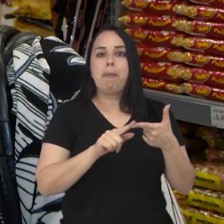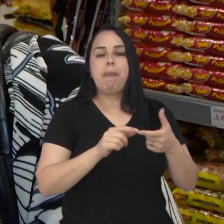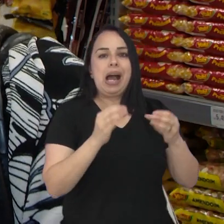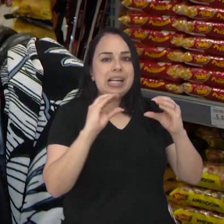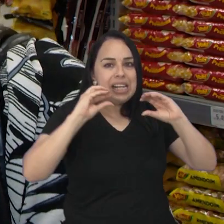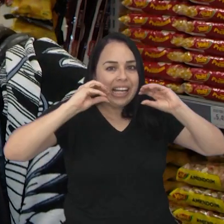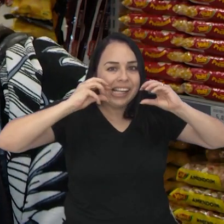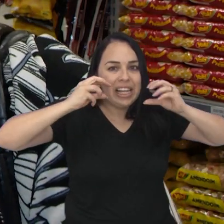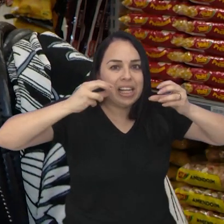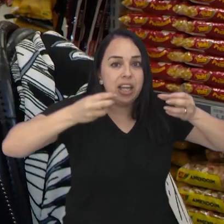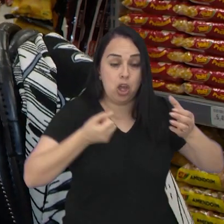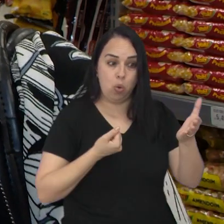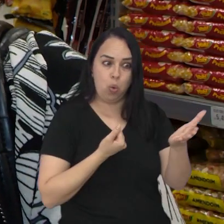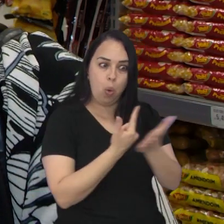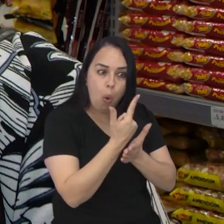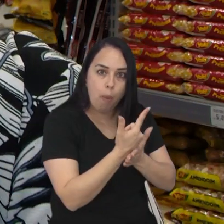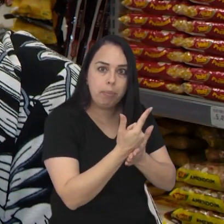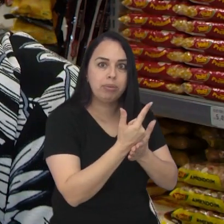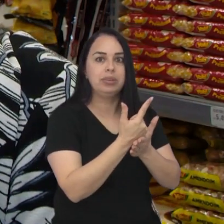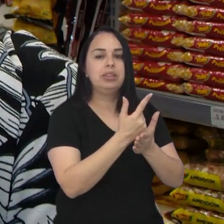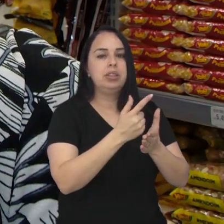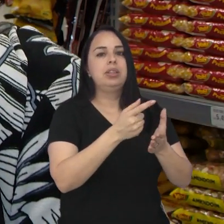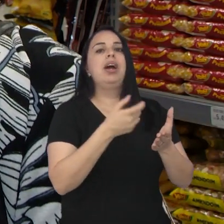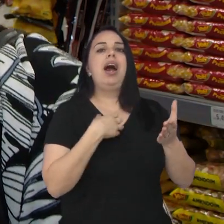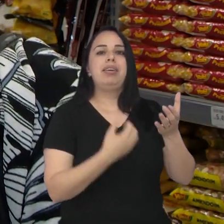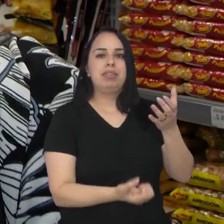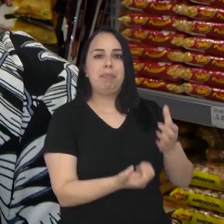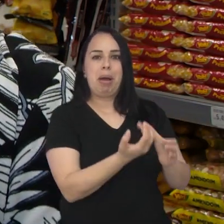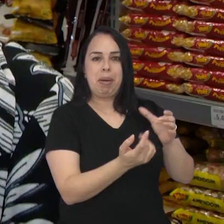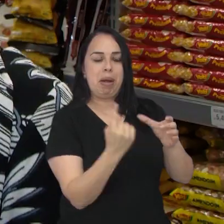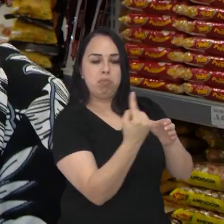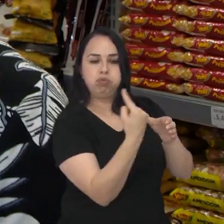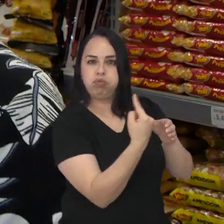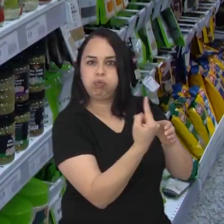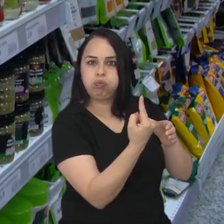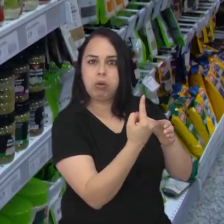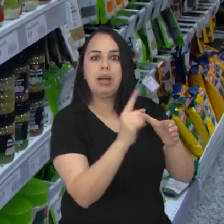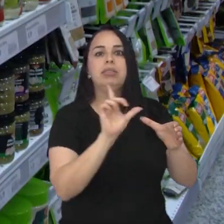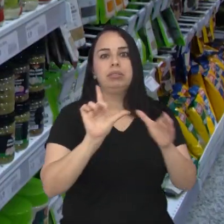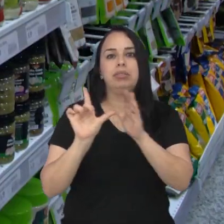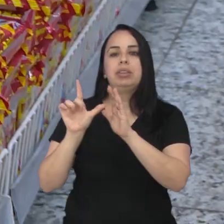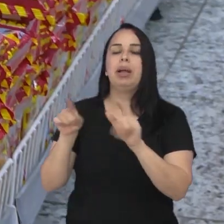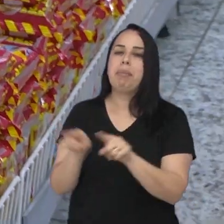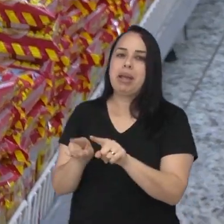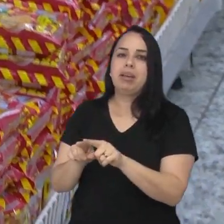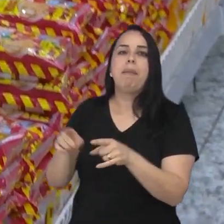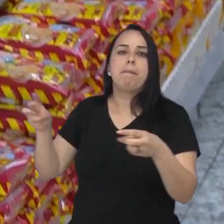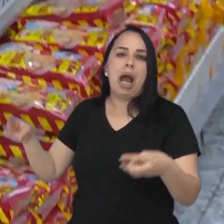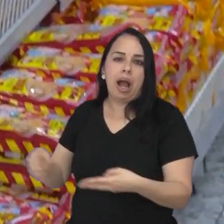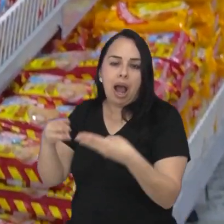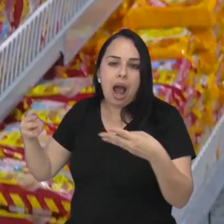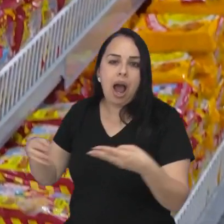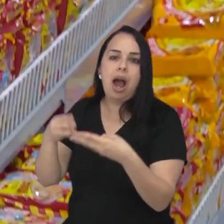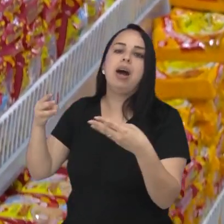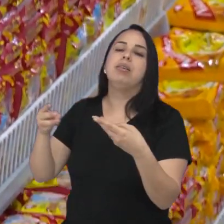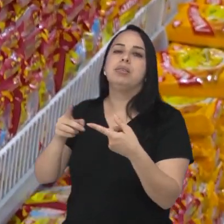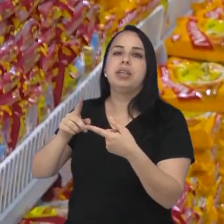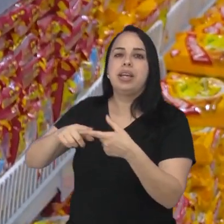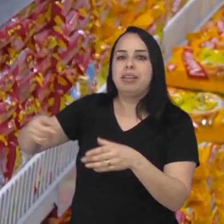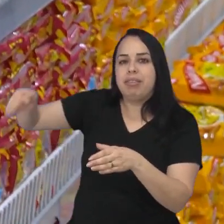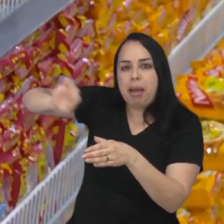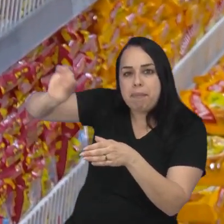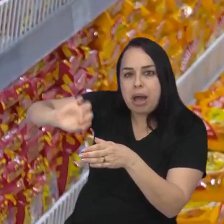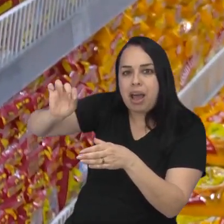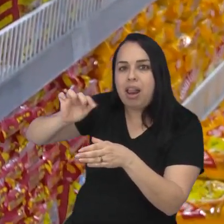vou usar um milho, eu compro o milho, né? Cozinho. Temperos prontos e macarrão instantâneo são alguns